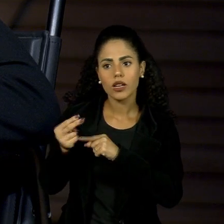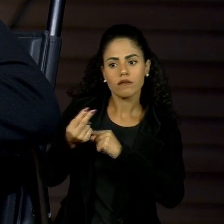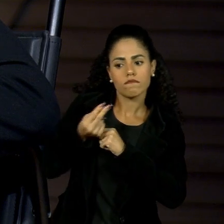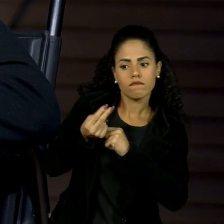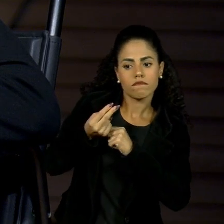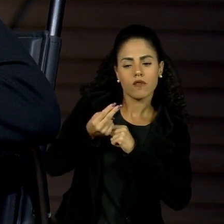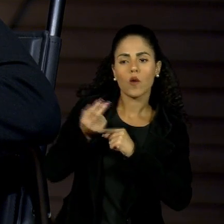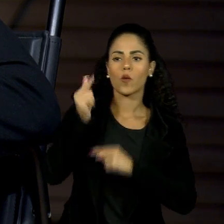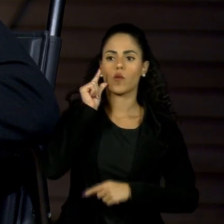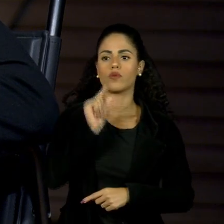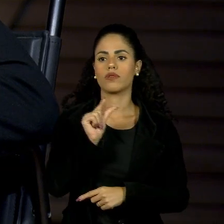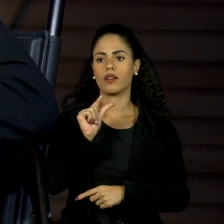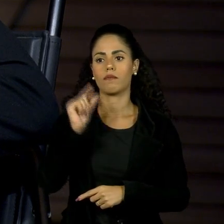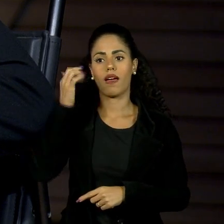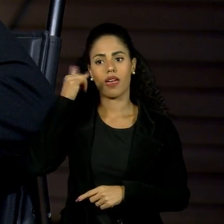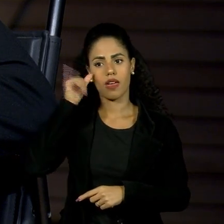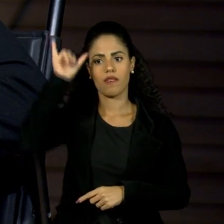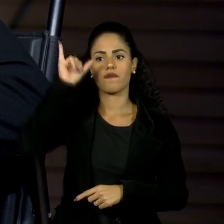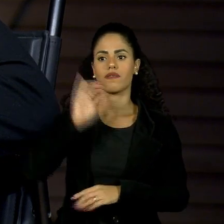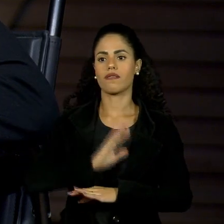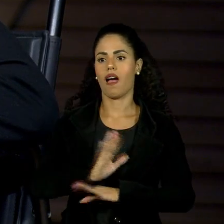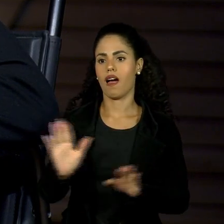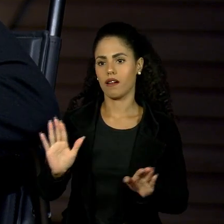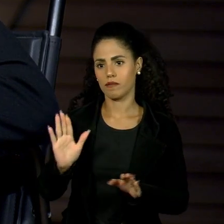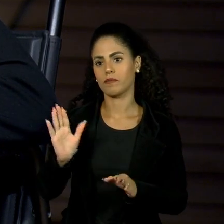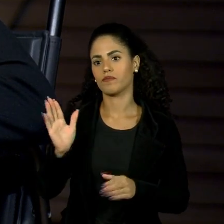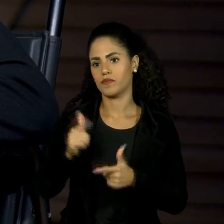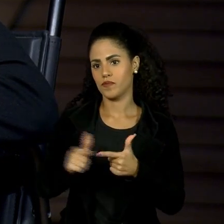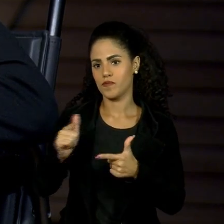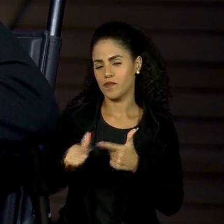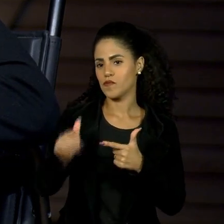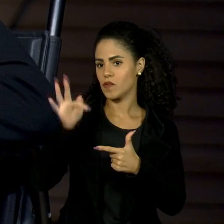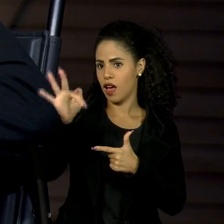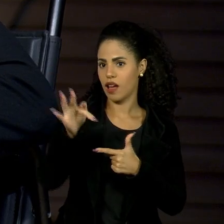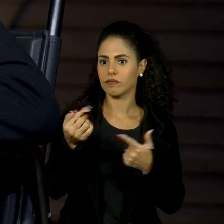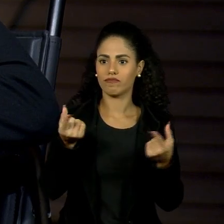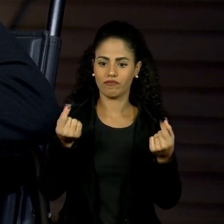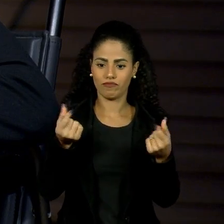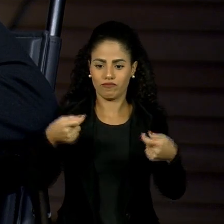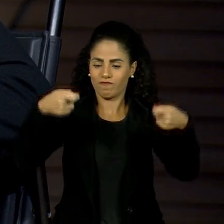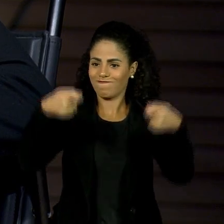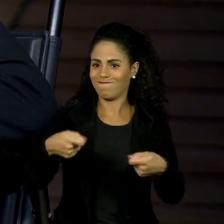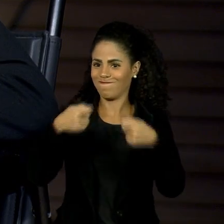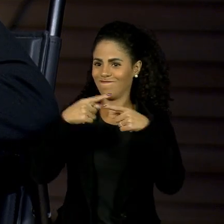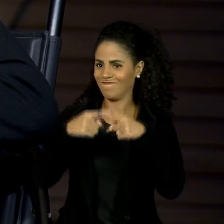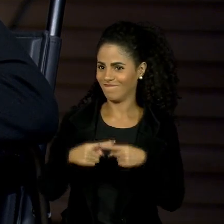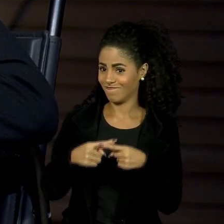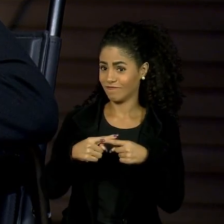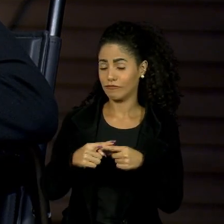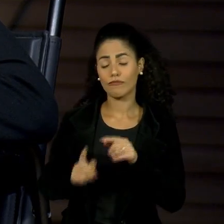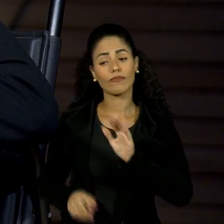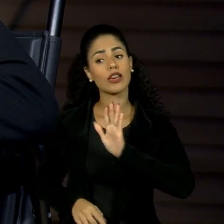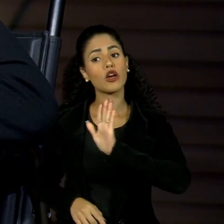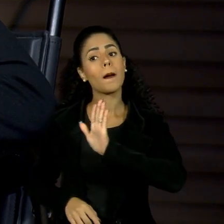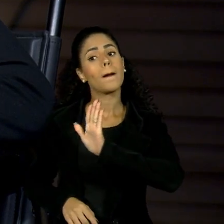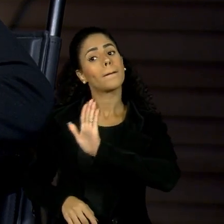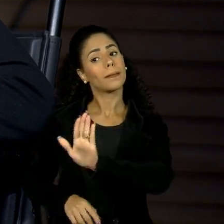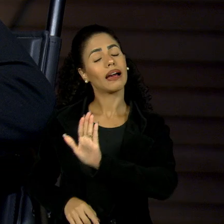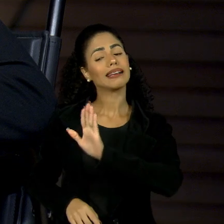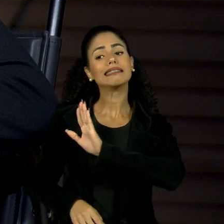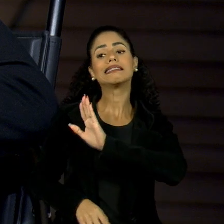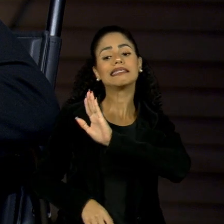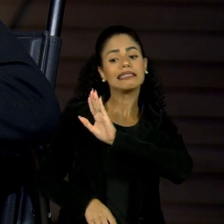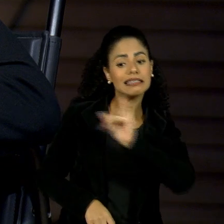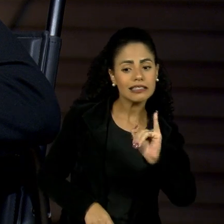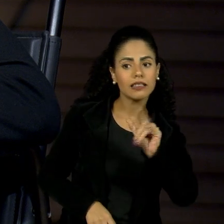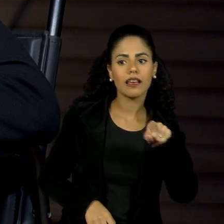envolvimento complicado, patológico com azar, com as apostas, os jogos de azar. Agora, se ele acha